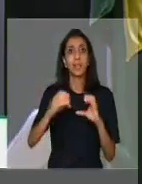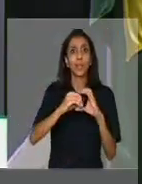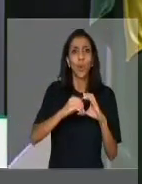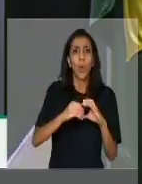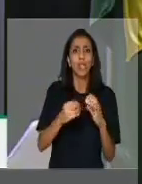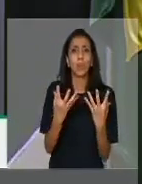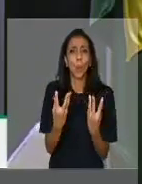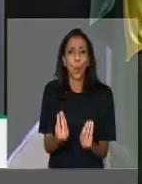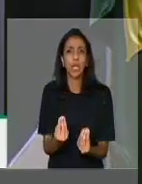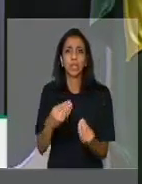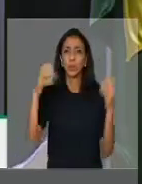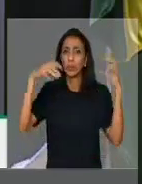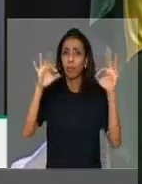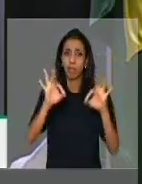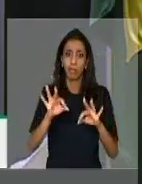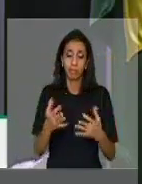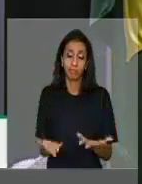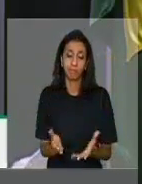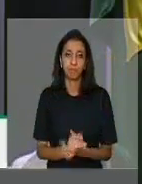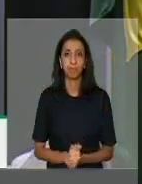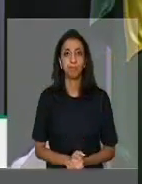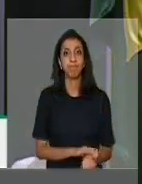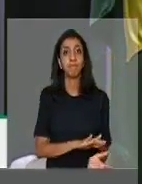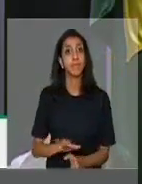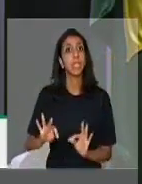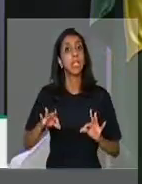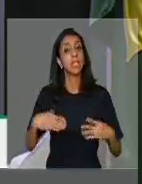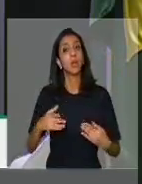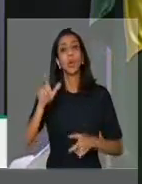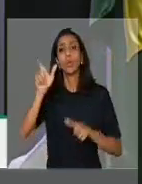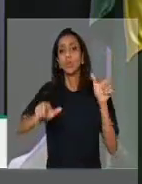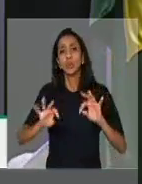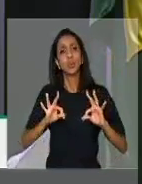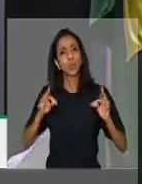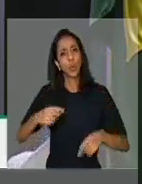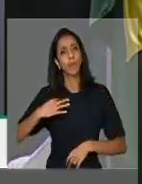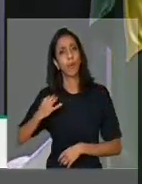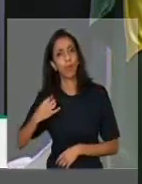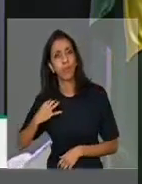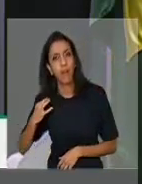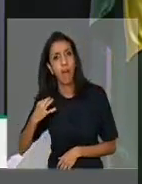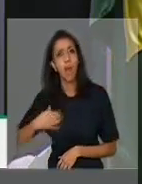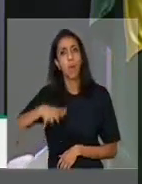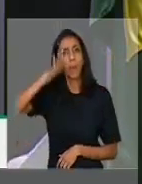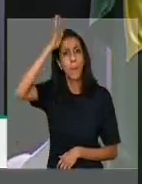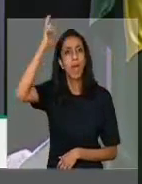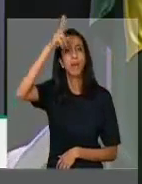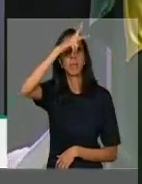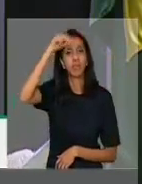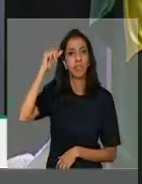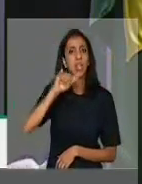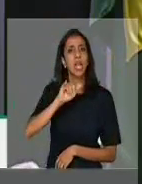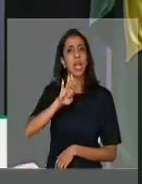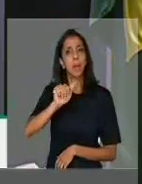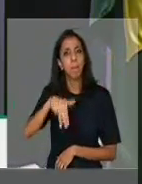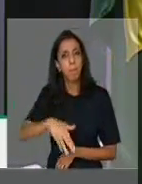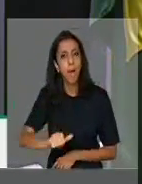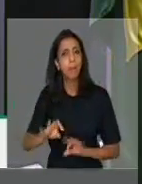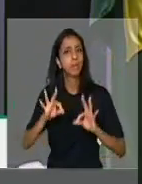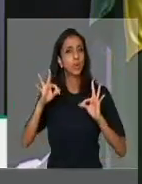chover. Mas parabenizar todos os voluntários, corpo de bombeiro, prefeituras, governo, IBAMA, que